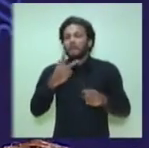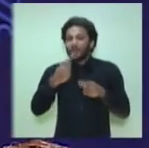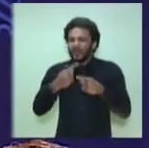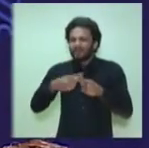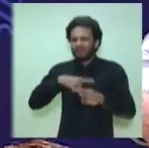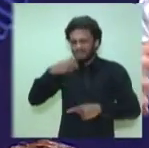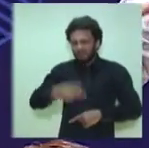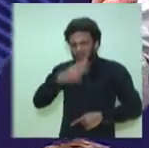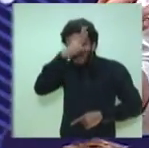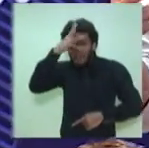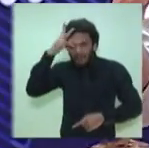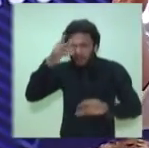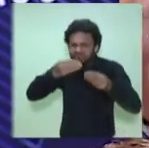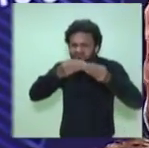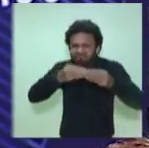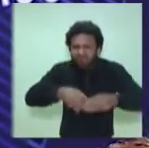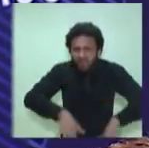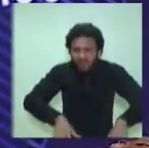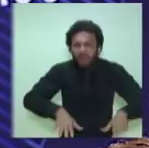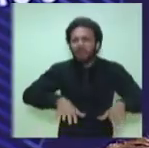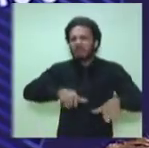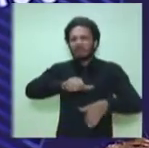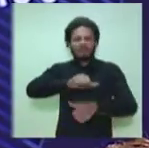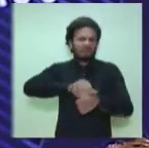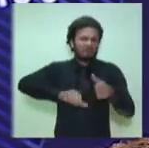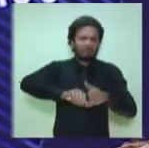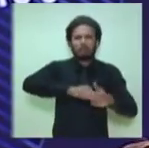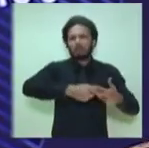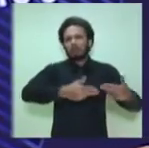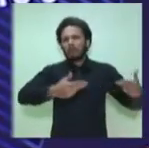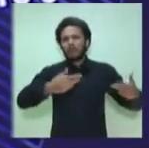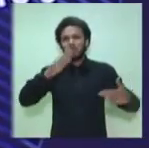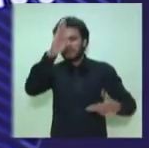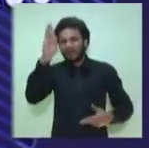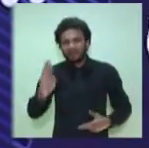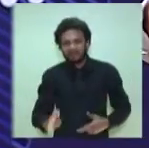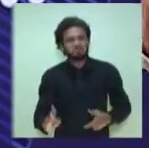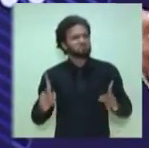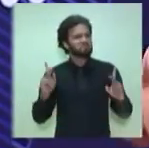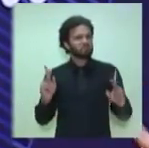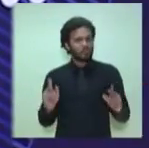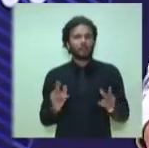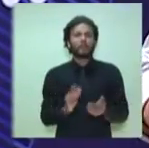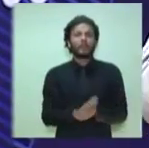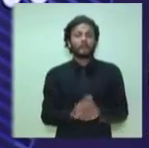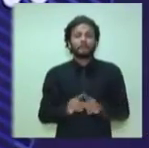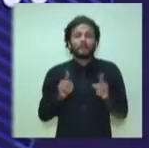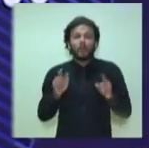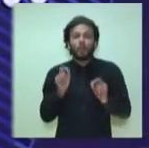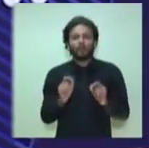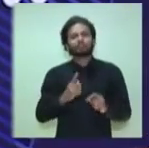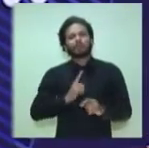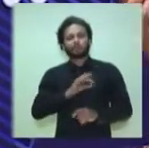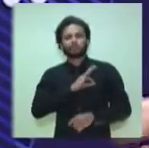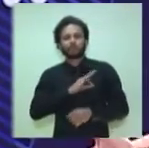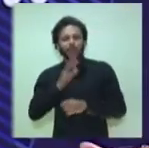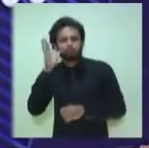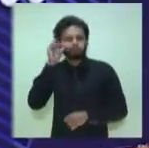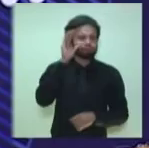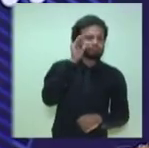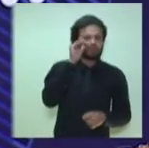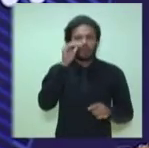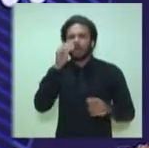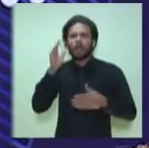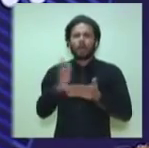no Amazonas, que causa tanta lesão no país, com tantas operações e com tanta gente tão graúda